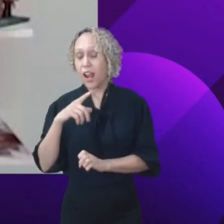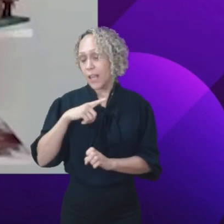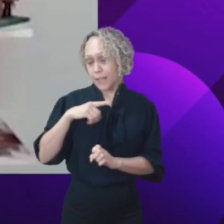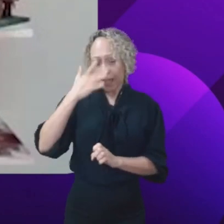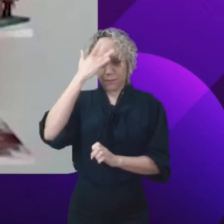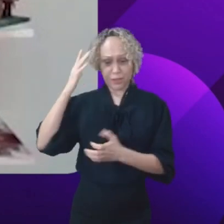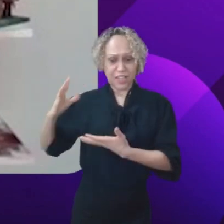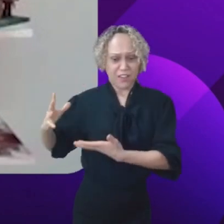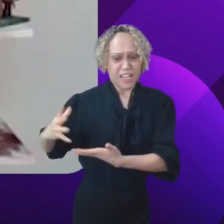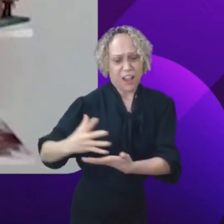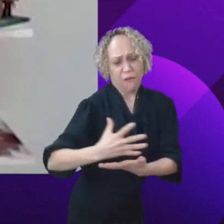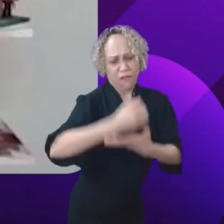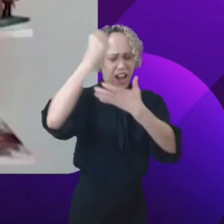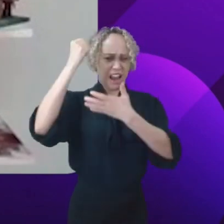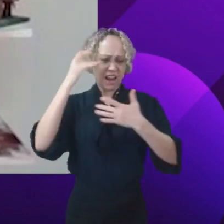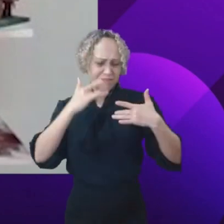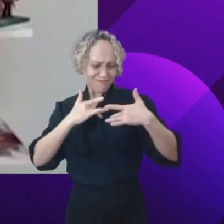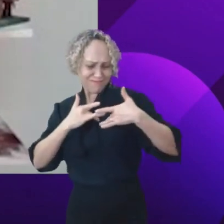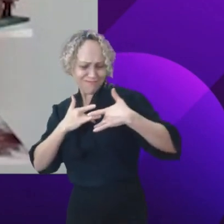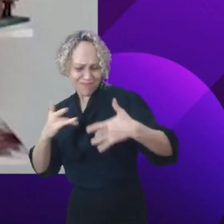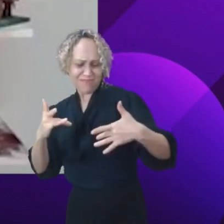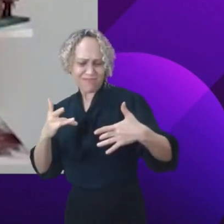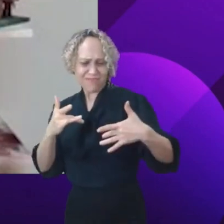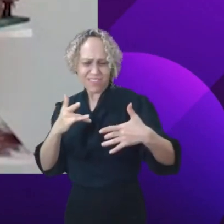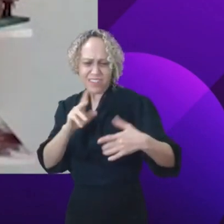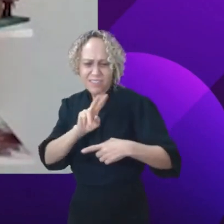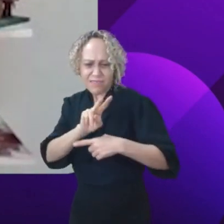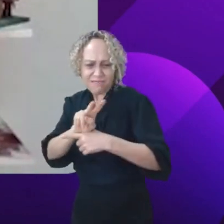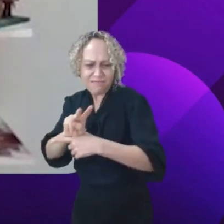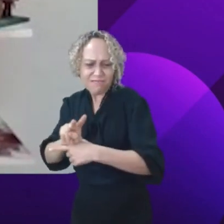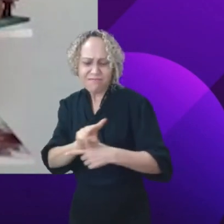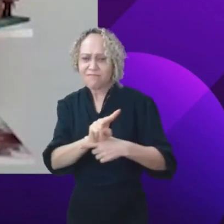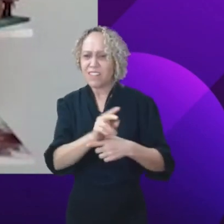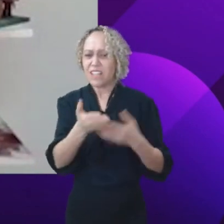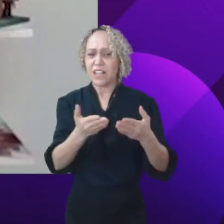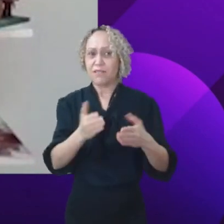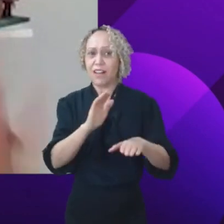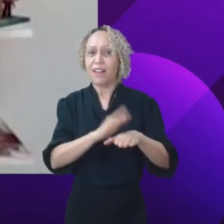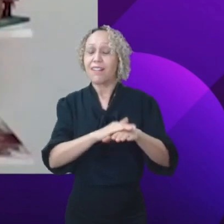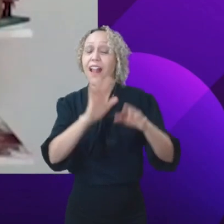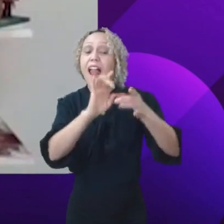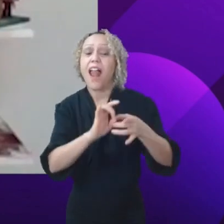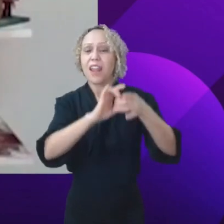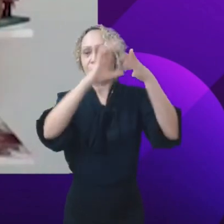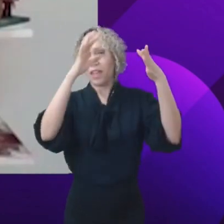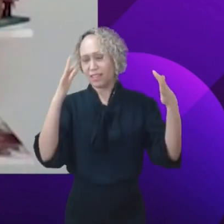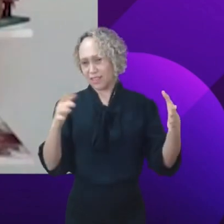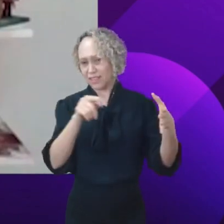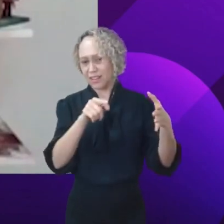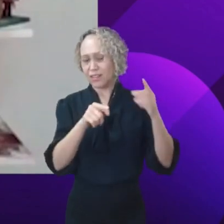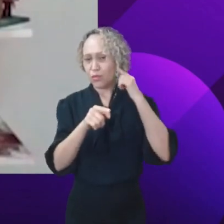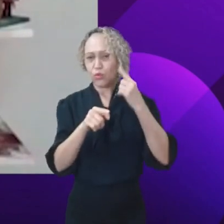ótica caritativa, numa ótica assistencialista que vai proporcionar essa libertação, né? O que proporciona ao